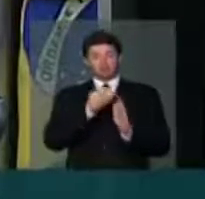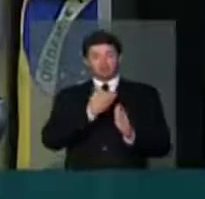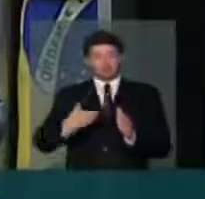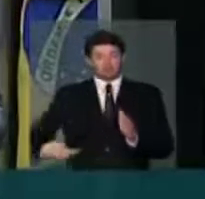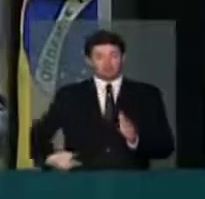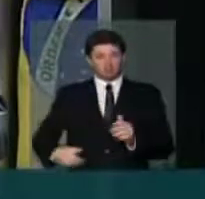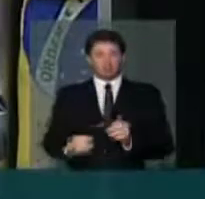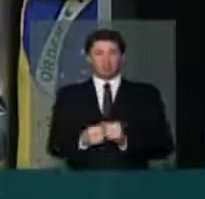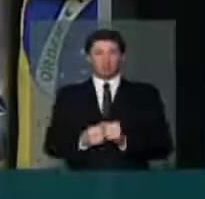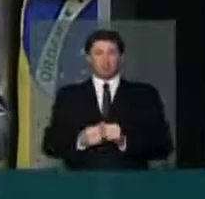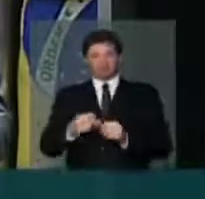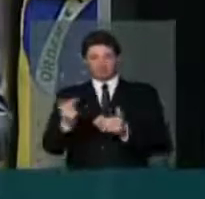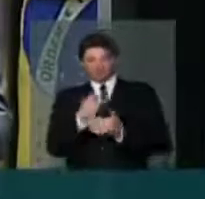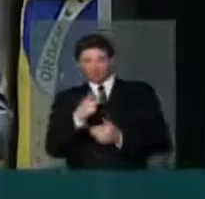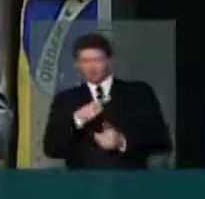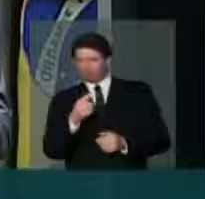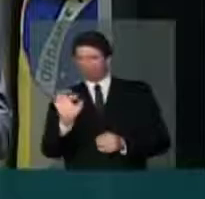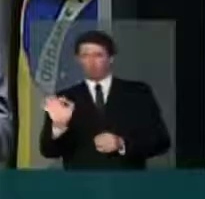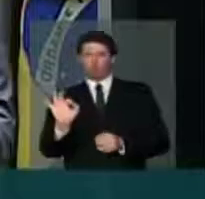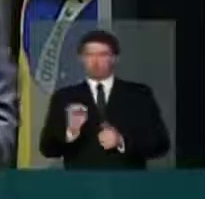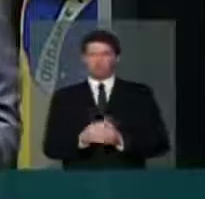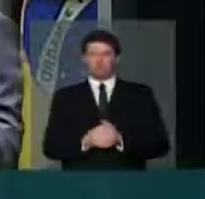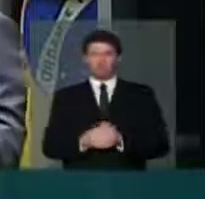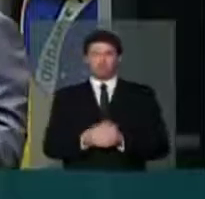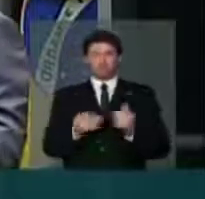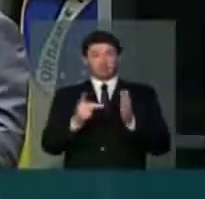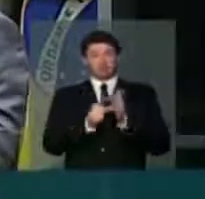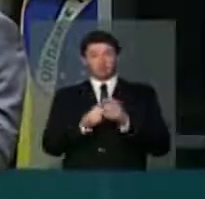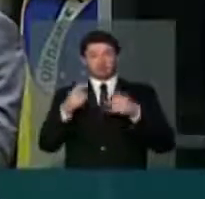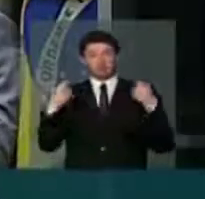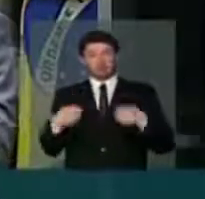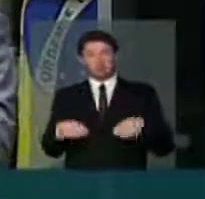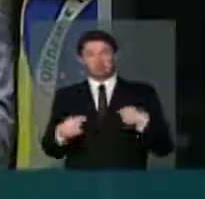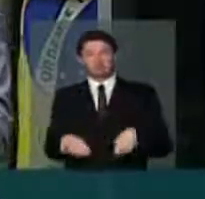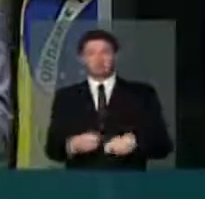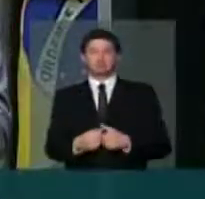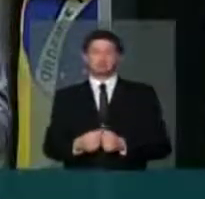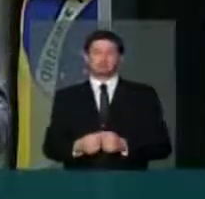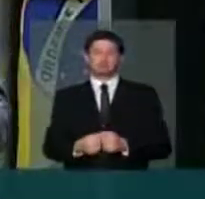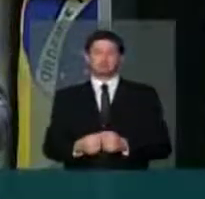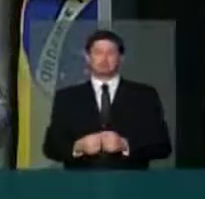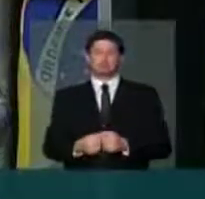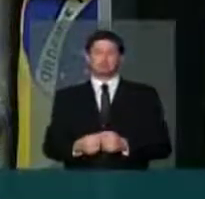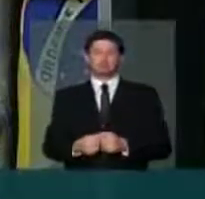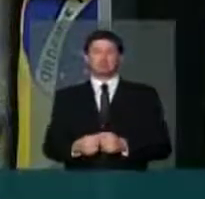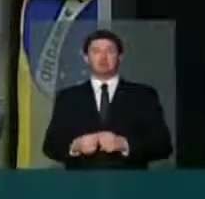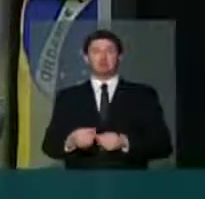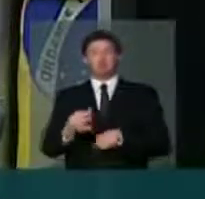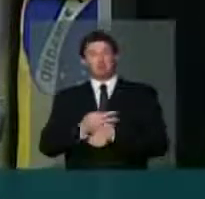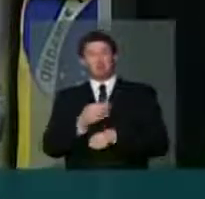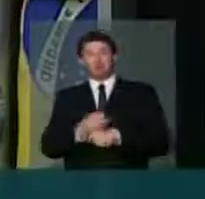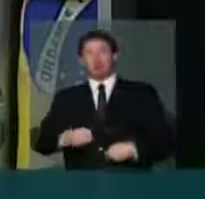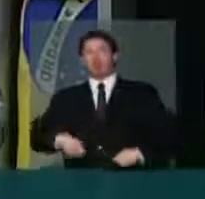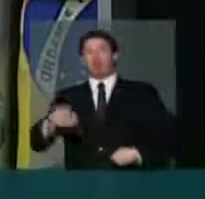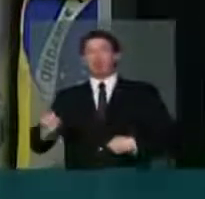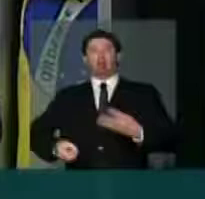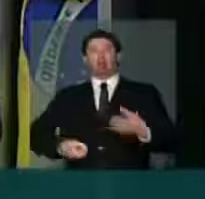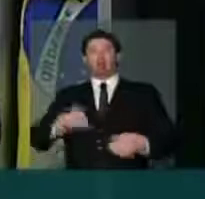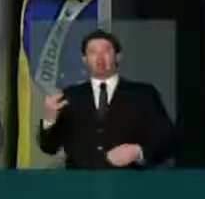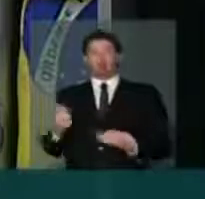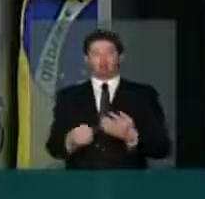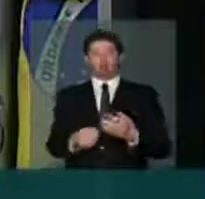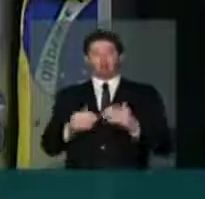governo não estão erradas. É de fato necessário conter a gastança. É